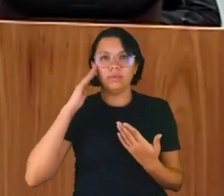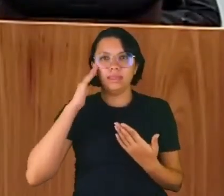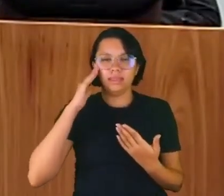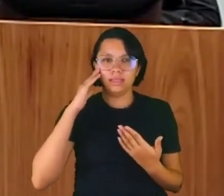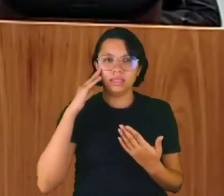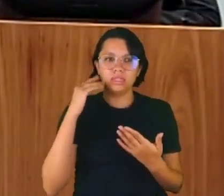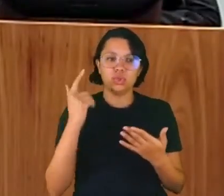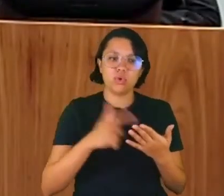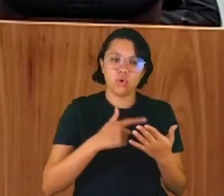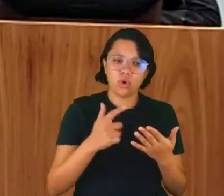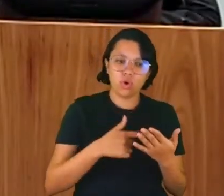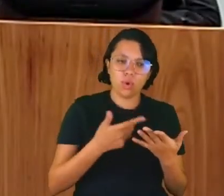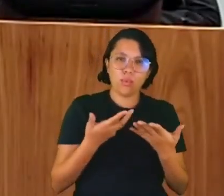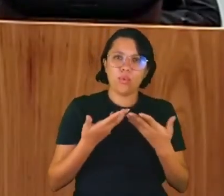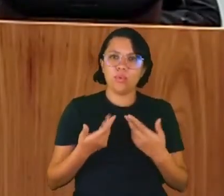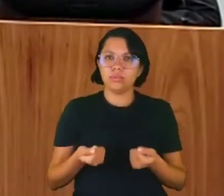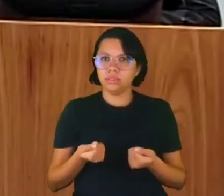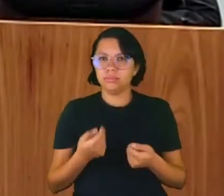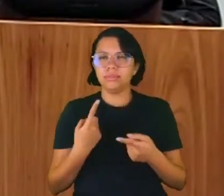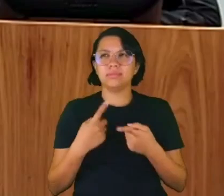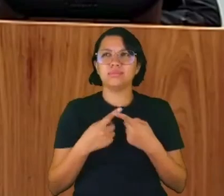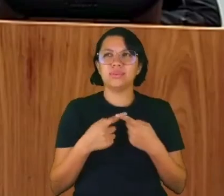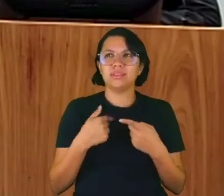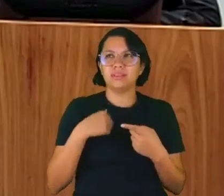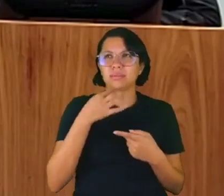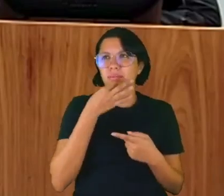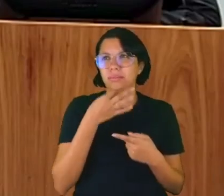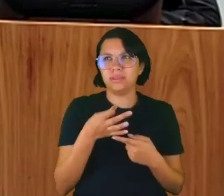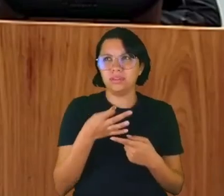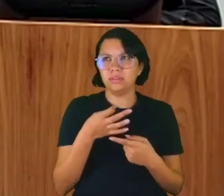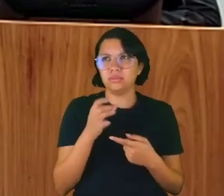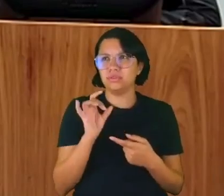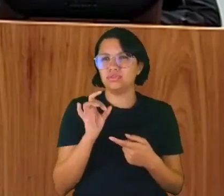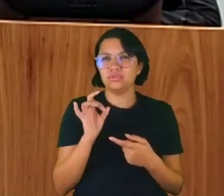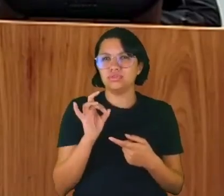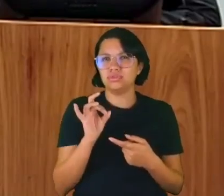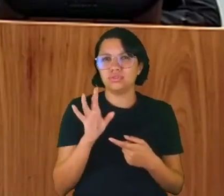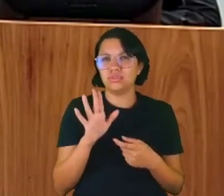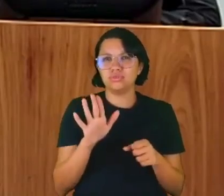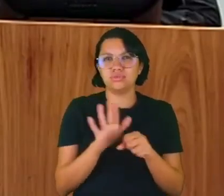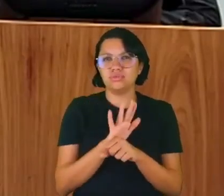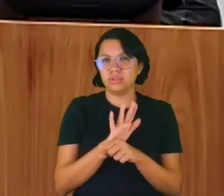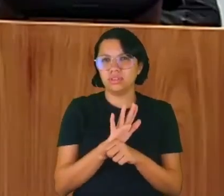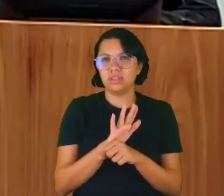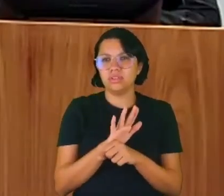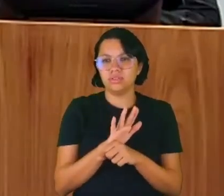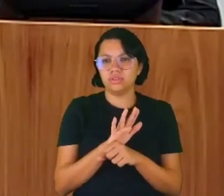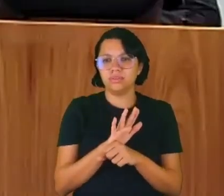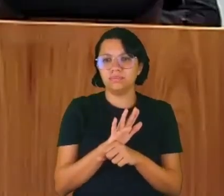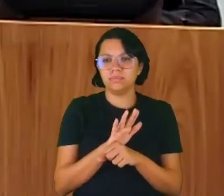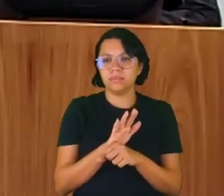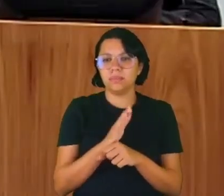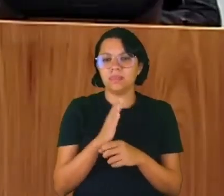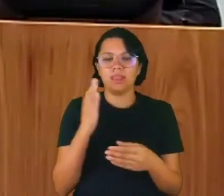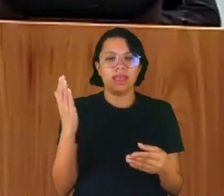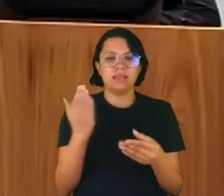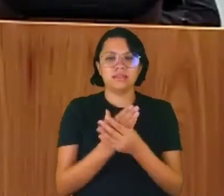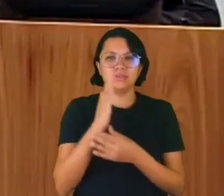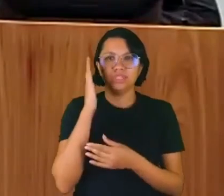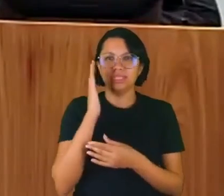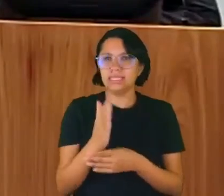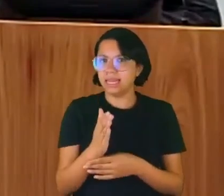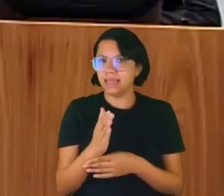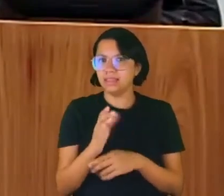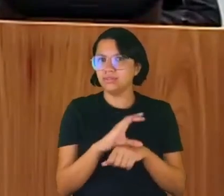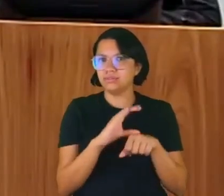doutrinariamente conceber, porque, na minha opinião, bastava da natureza dúplice ação direta de inconstitucionalidade, não criar uma